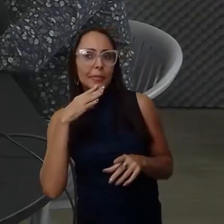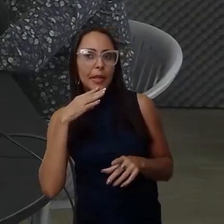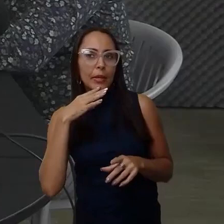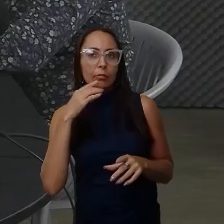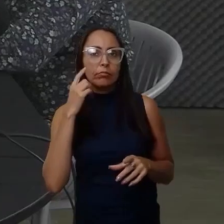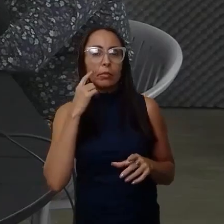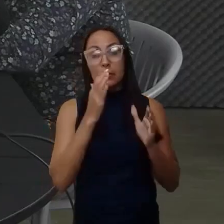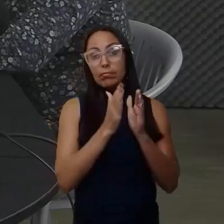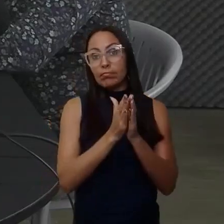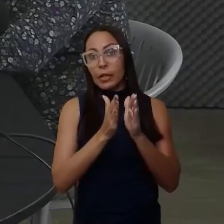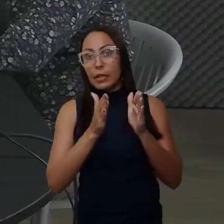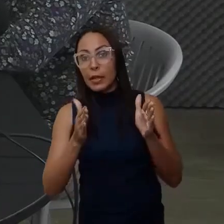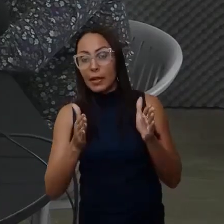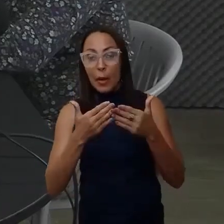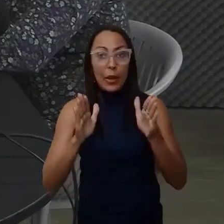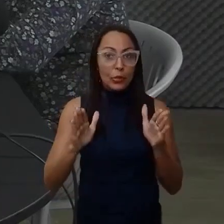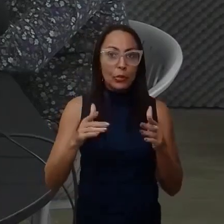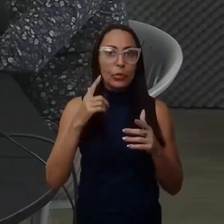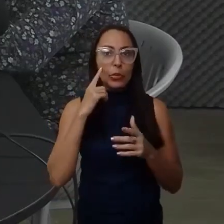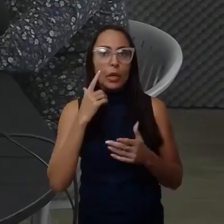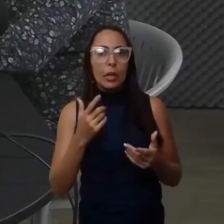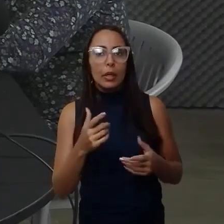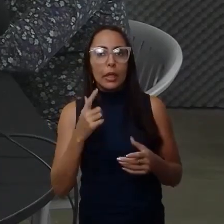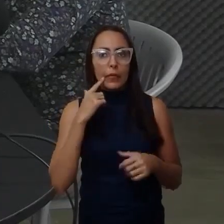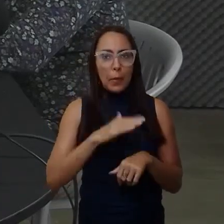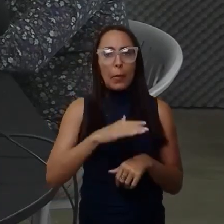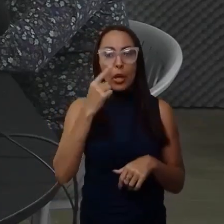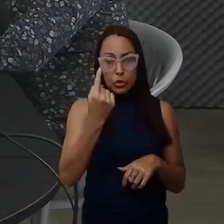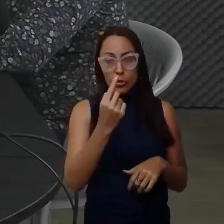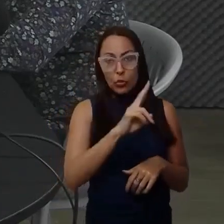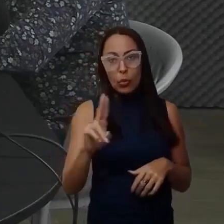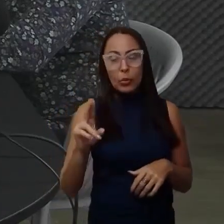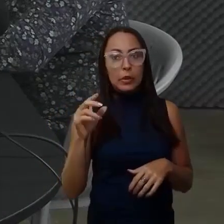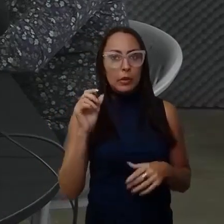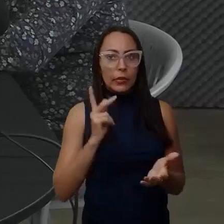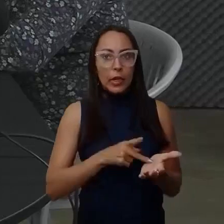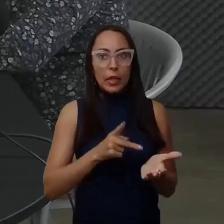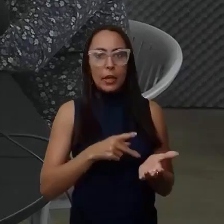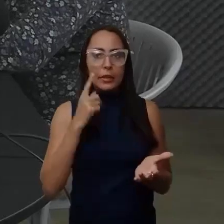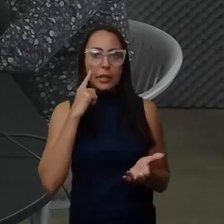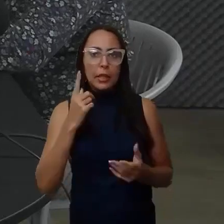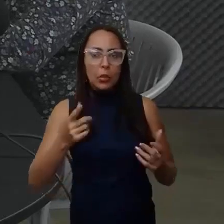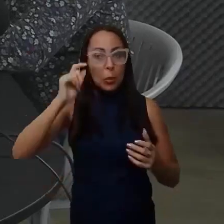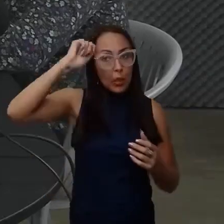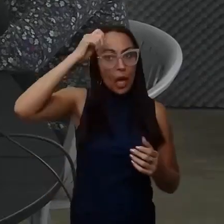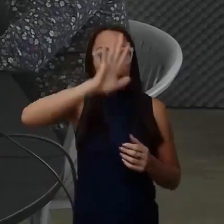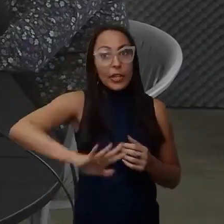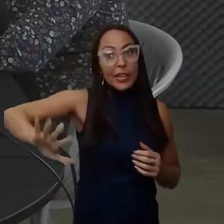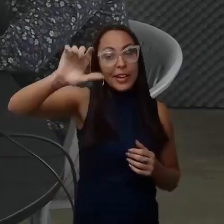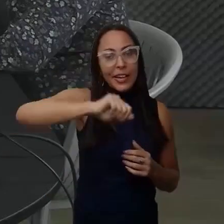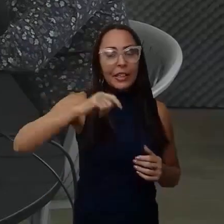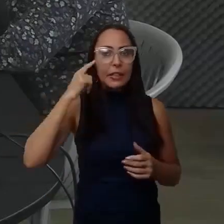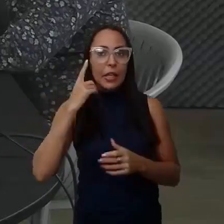lacuna, né? Tipo, aquela mulher tem um nome, tem um sobrenome, devia ter mais de um nome, na verdade, né? Um nome de origem africano, um nome que